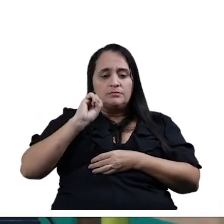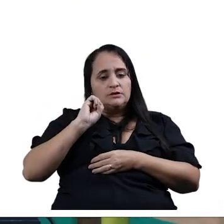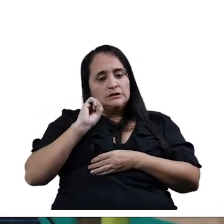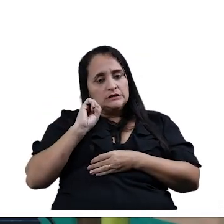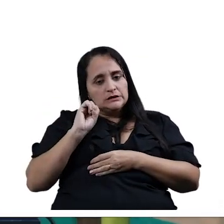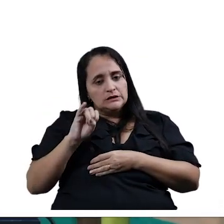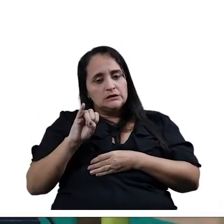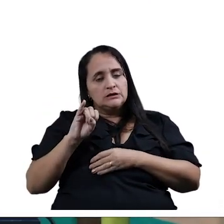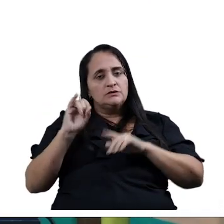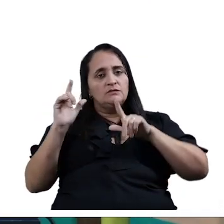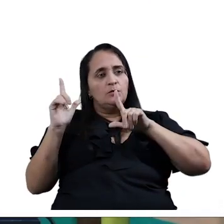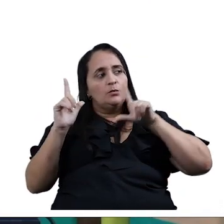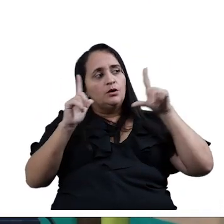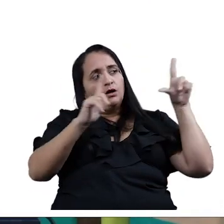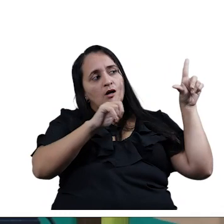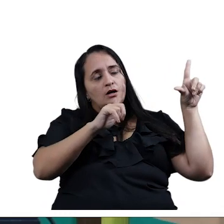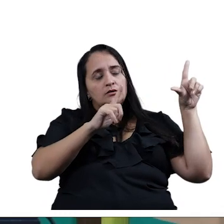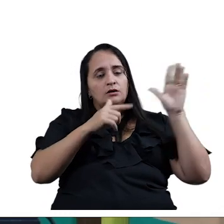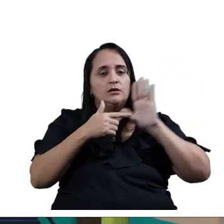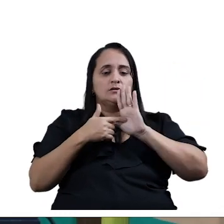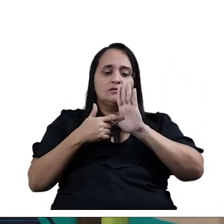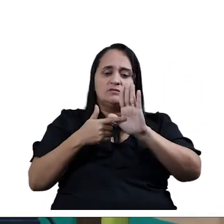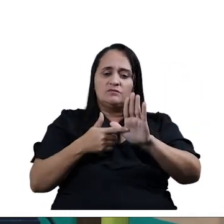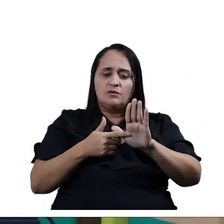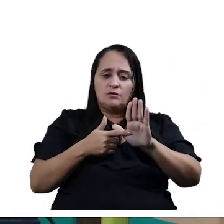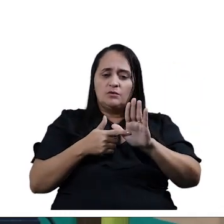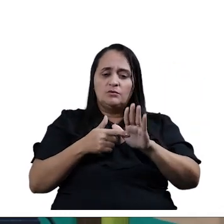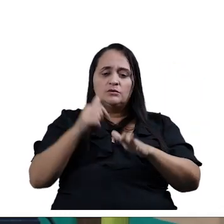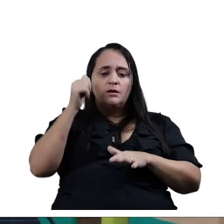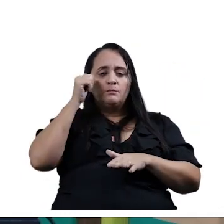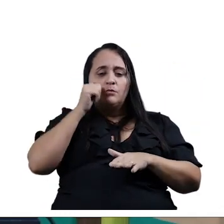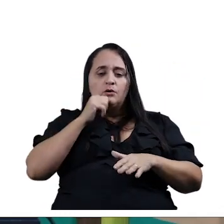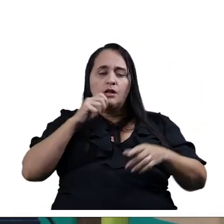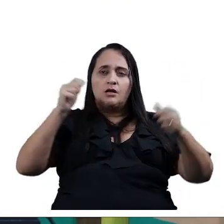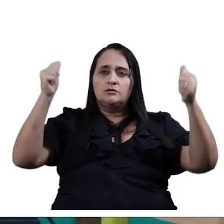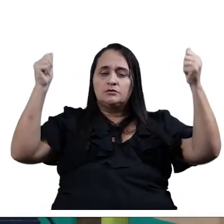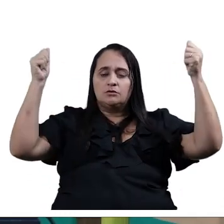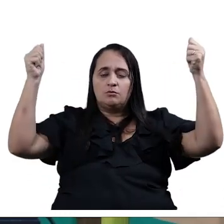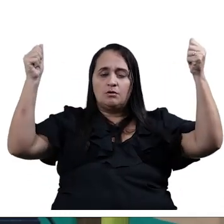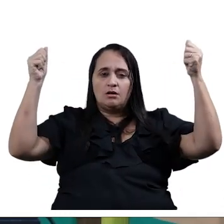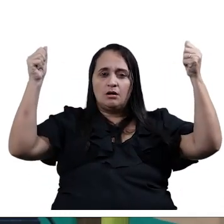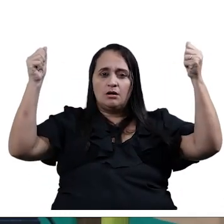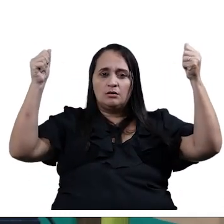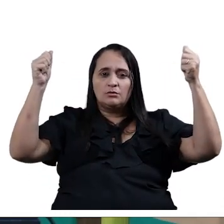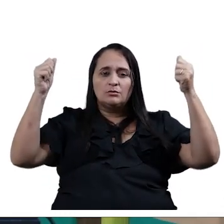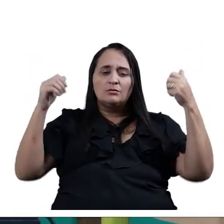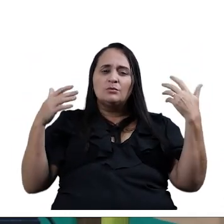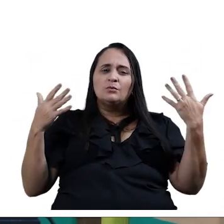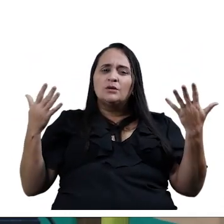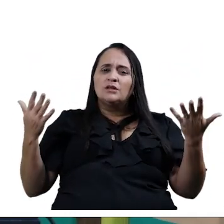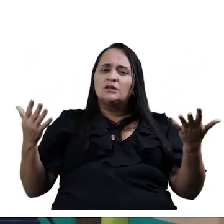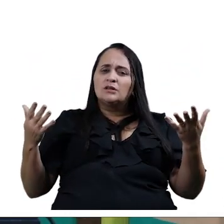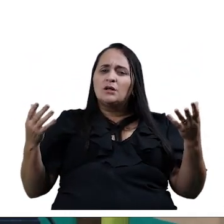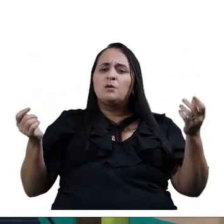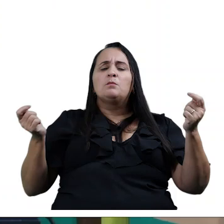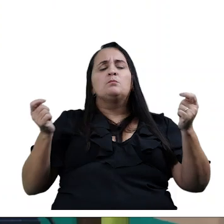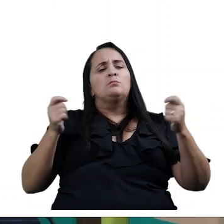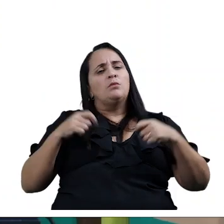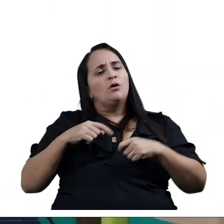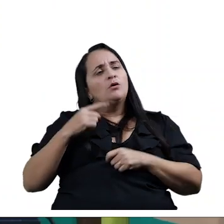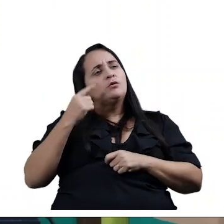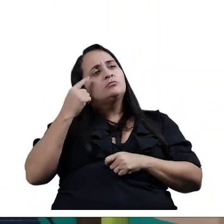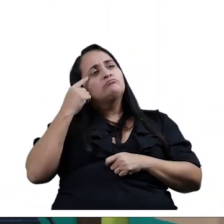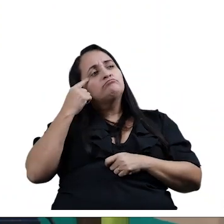Quando fala de cartaz, olha a foto, a moça segurando um cartaz, então você pode trazer para a